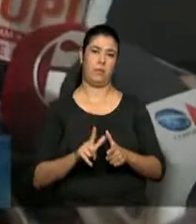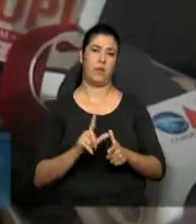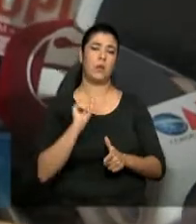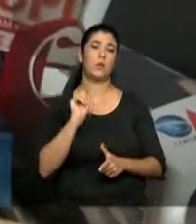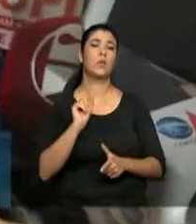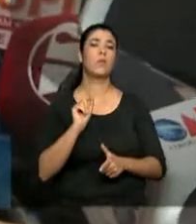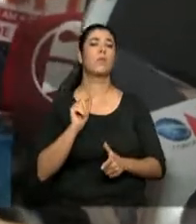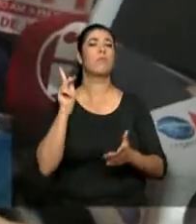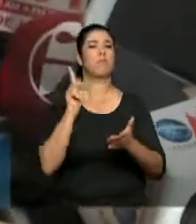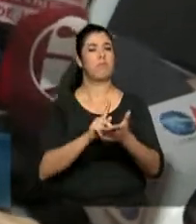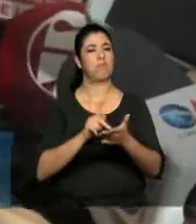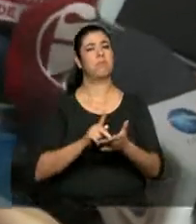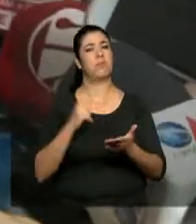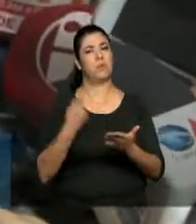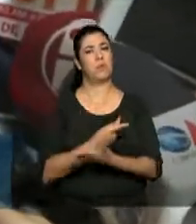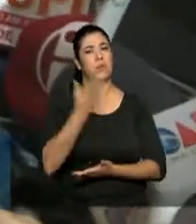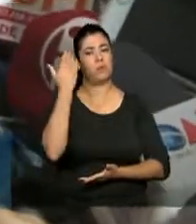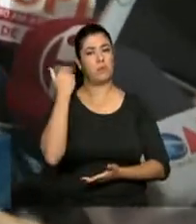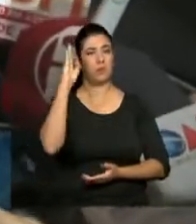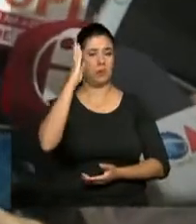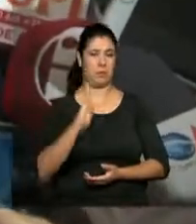com essa que era uma realidade do Brasil.